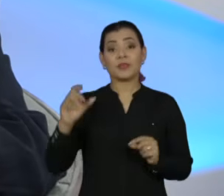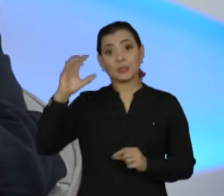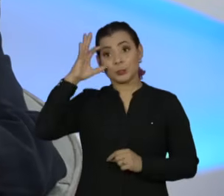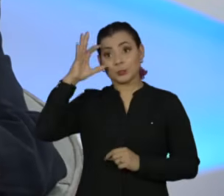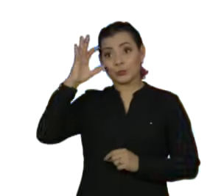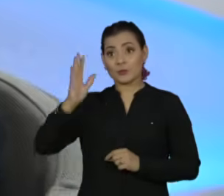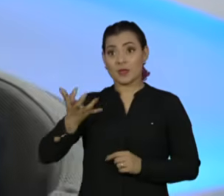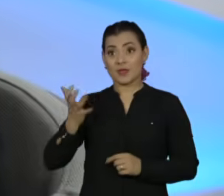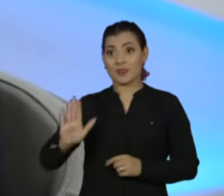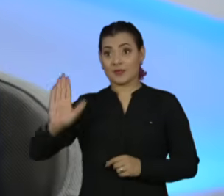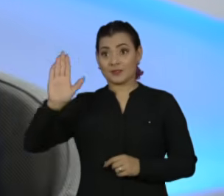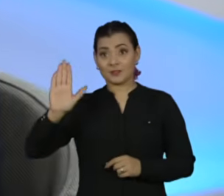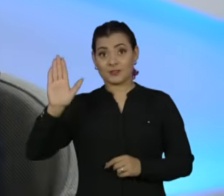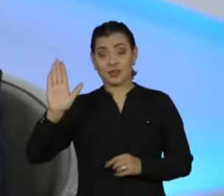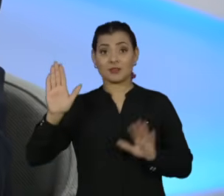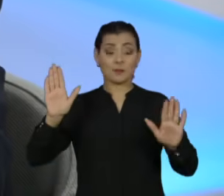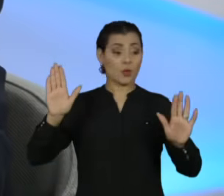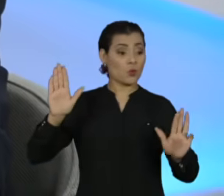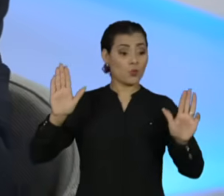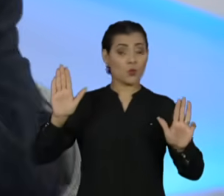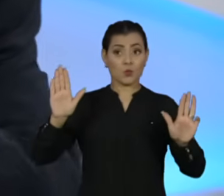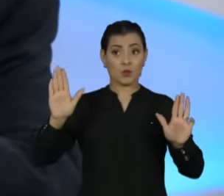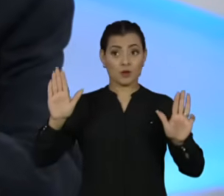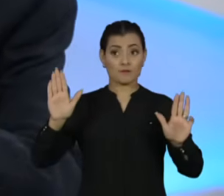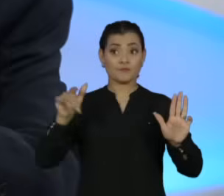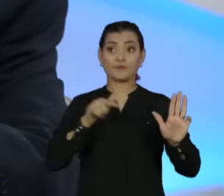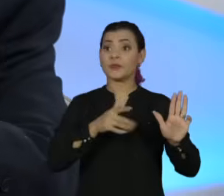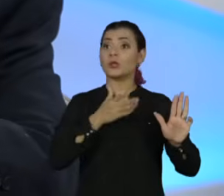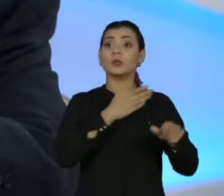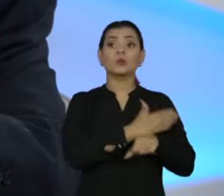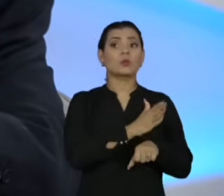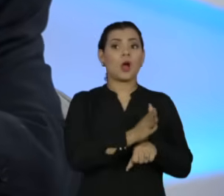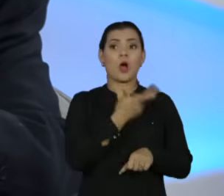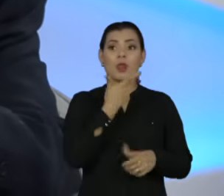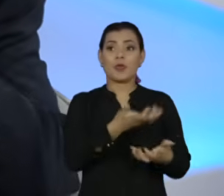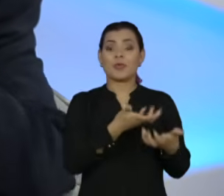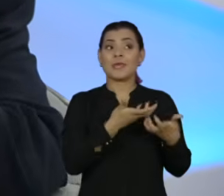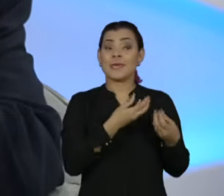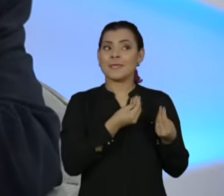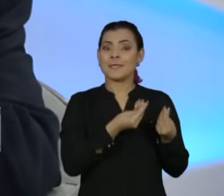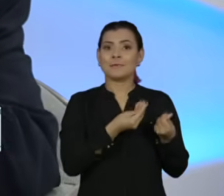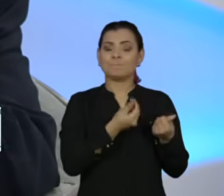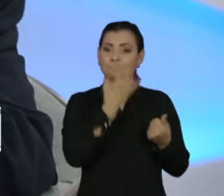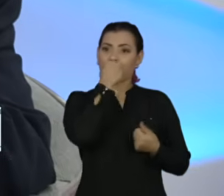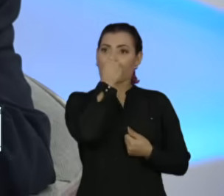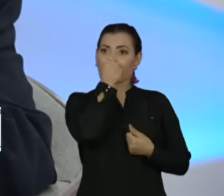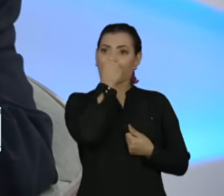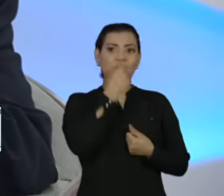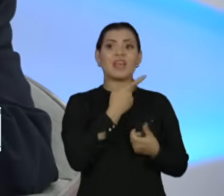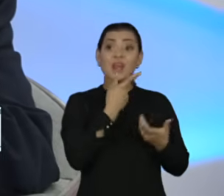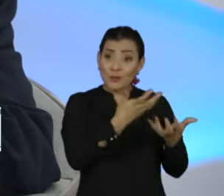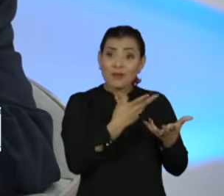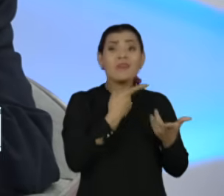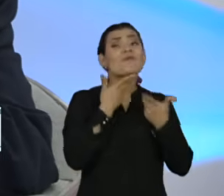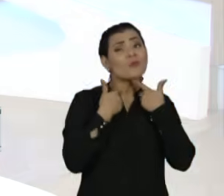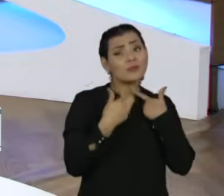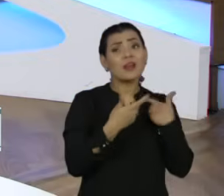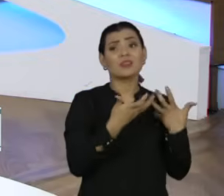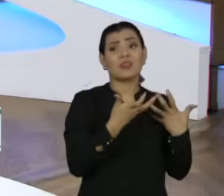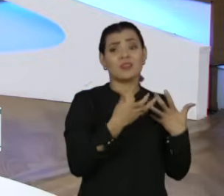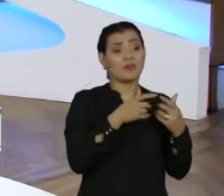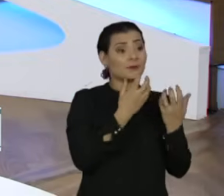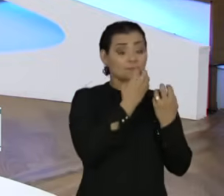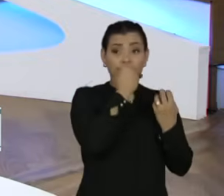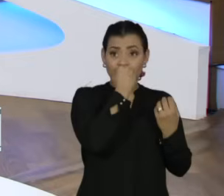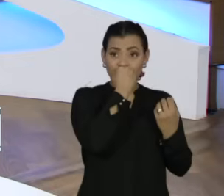ser candidata. E o Lula, o tempo inteiro, não declarava e, ao mesmo tempo, queimava a Dilma.